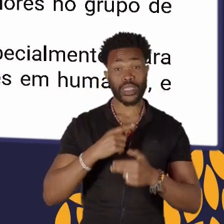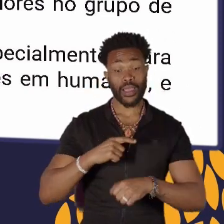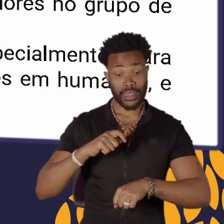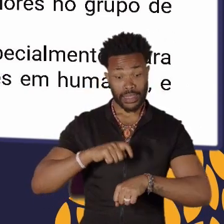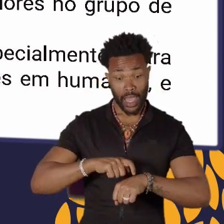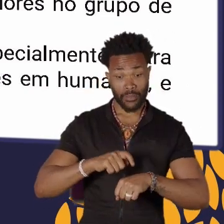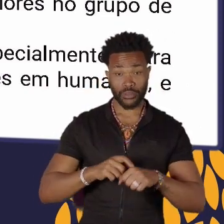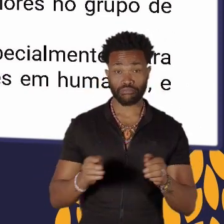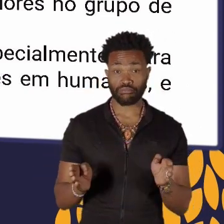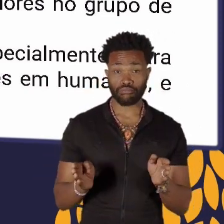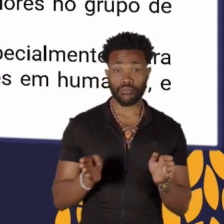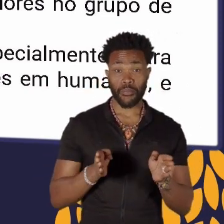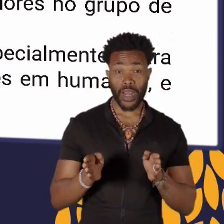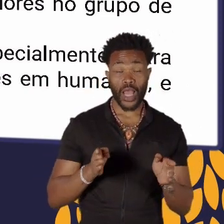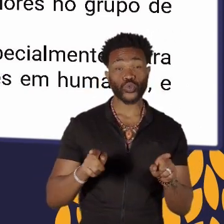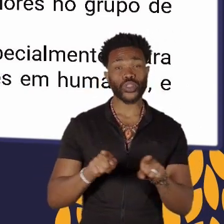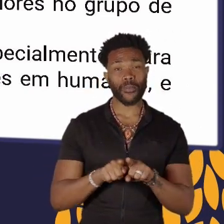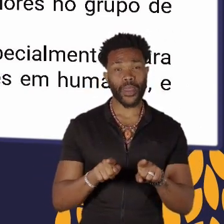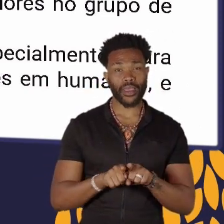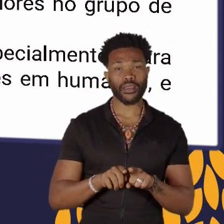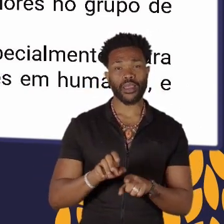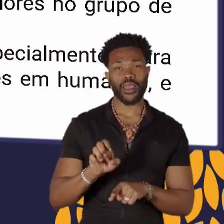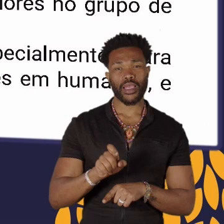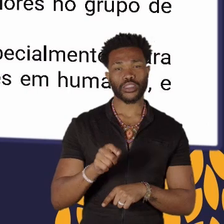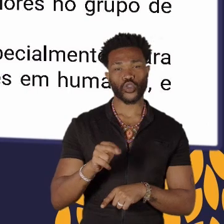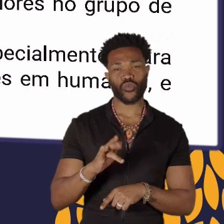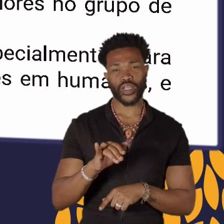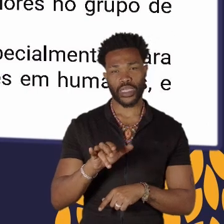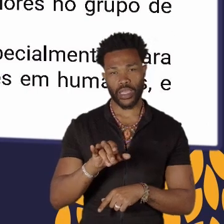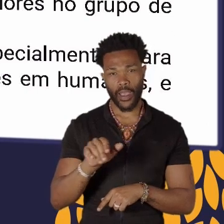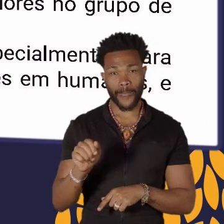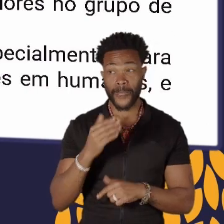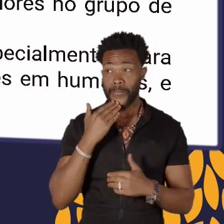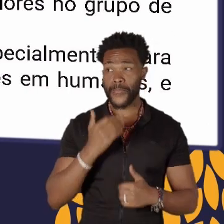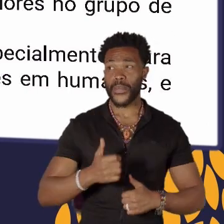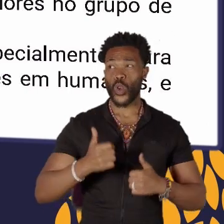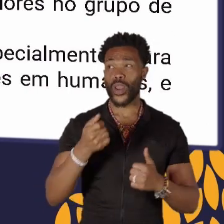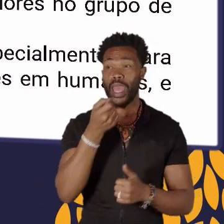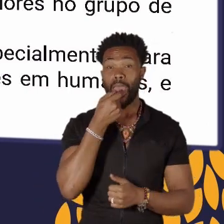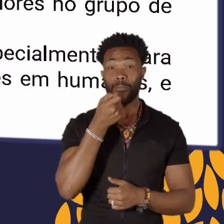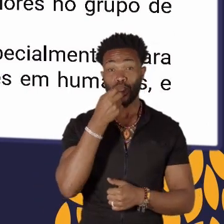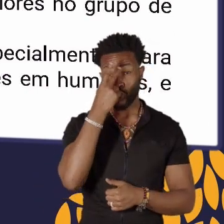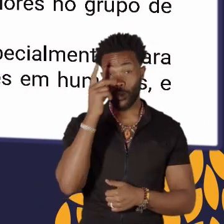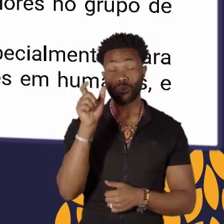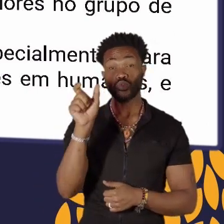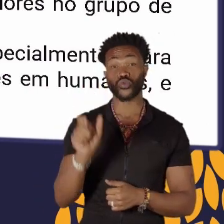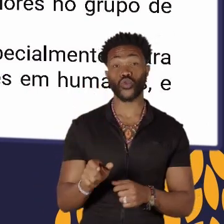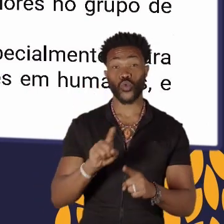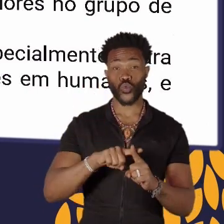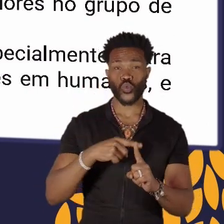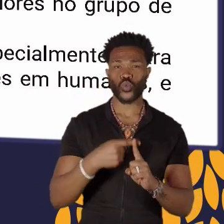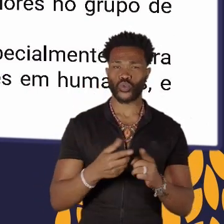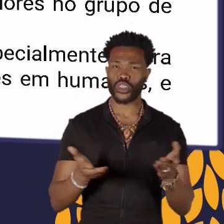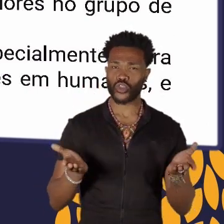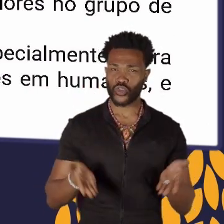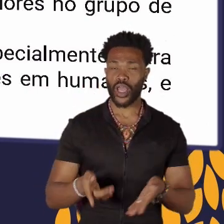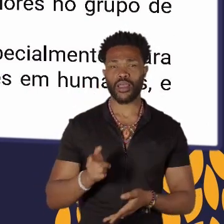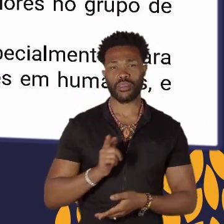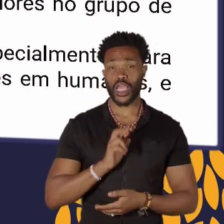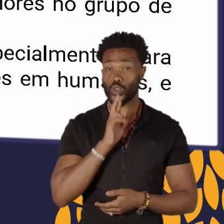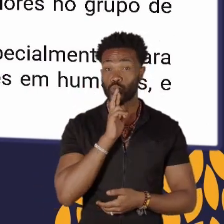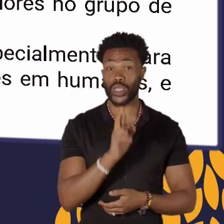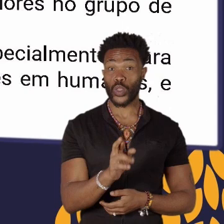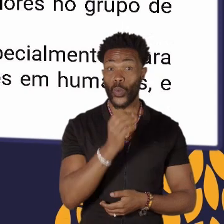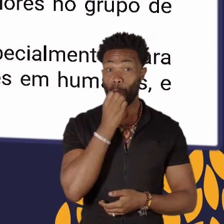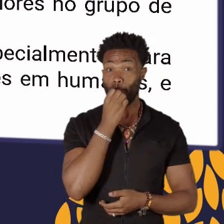prazo. Na esquizofrenia, melhora quando a gente adiciona ao medicamento que a pessoa usa já, tem resultados